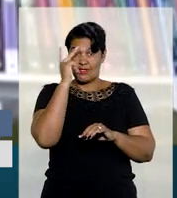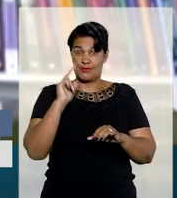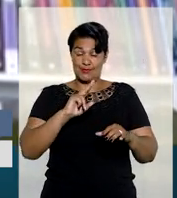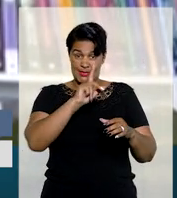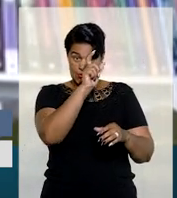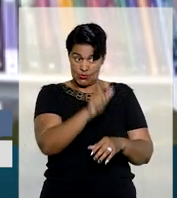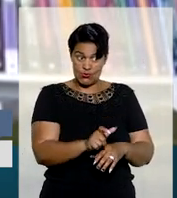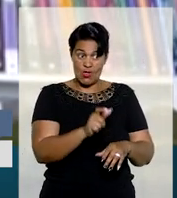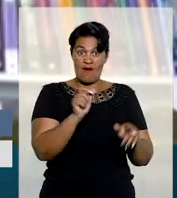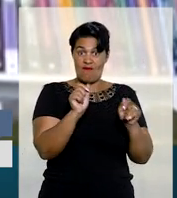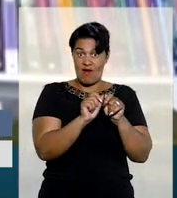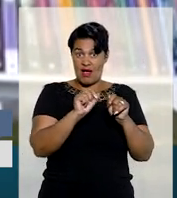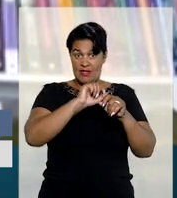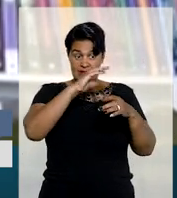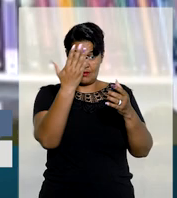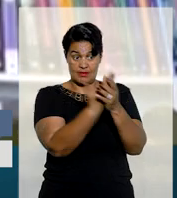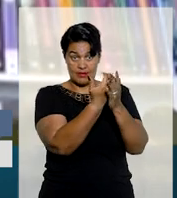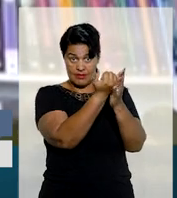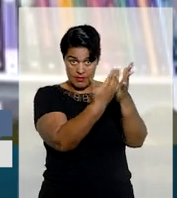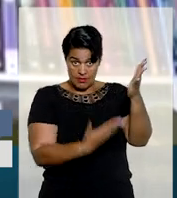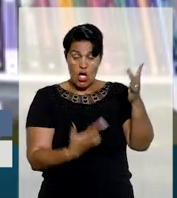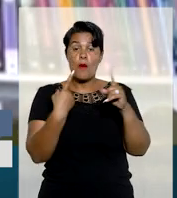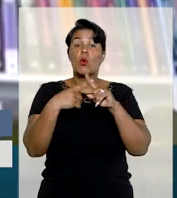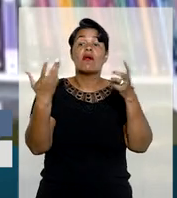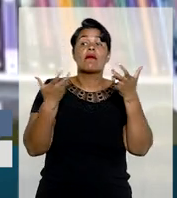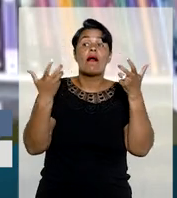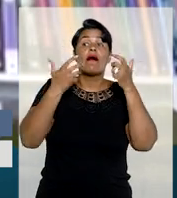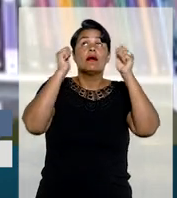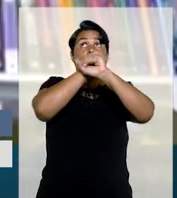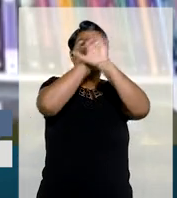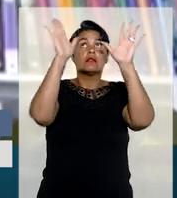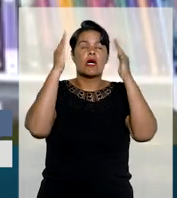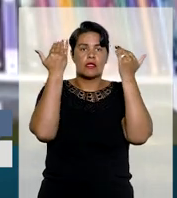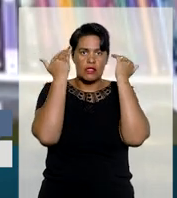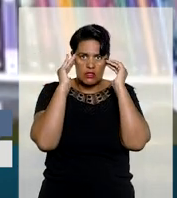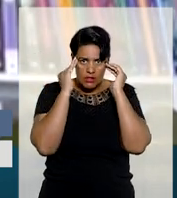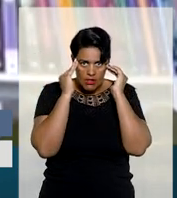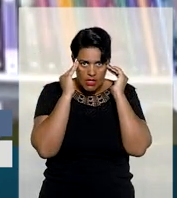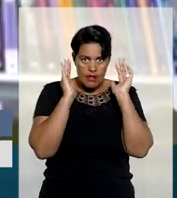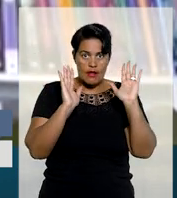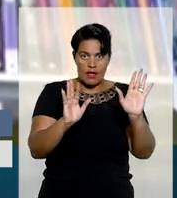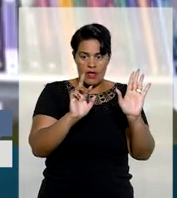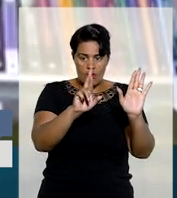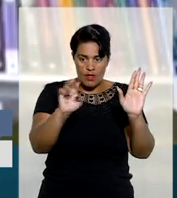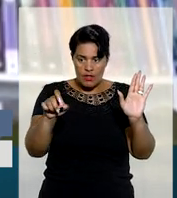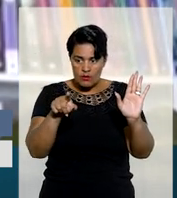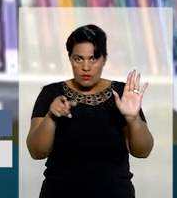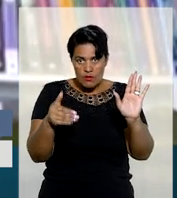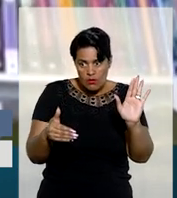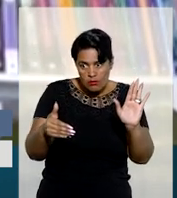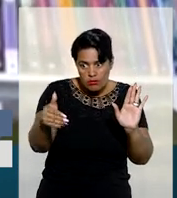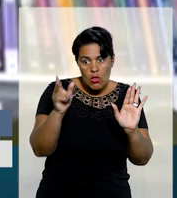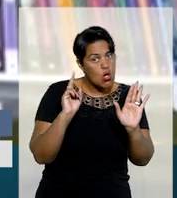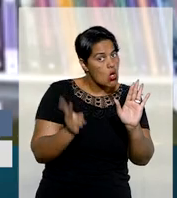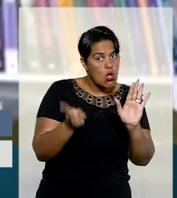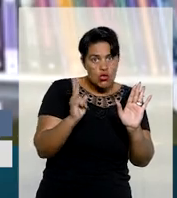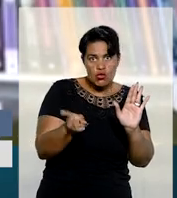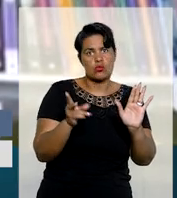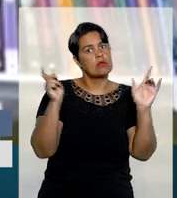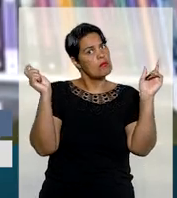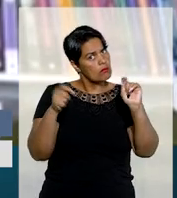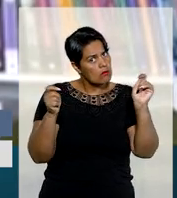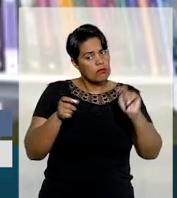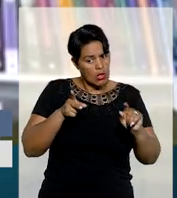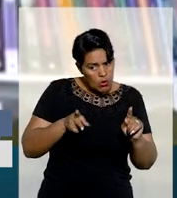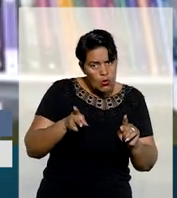cuidado de interpor os embargos de declaração para fins de pré-questionamento, o recurso especial depois não pode ter o seu segmento negado pela falta